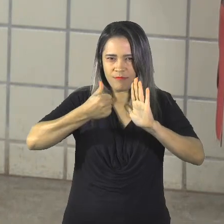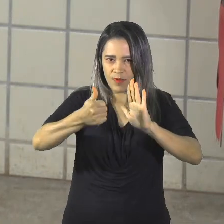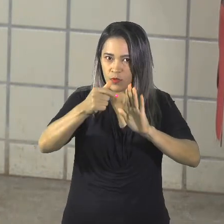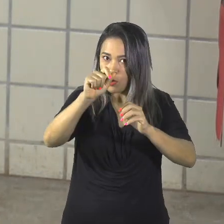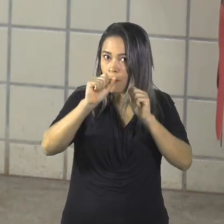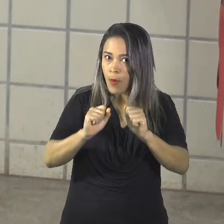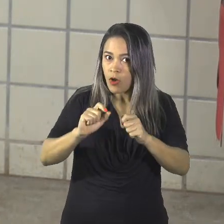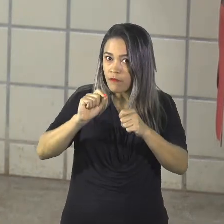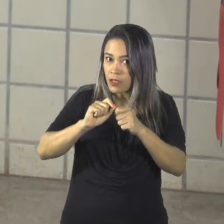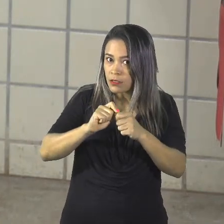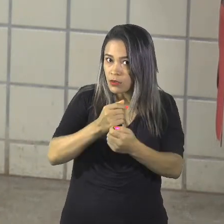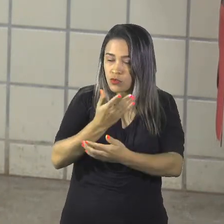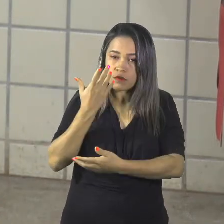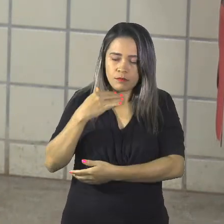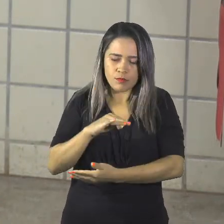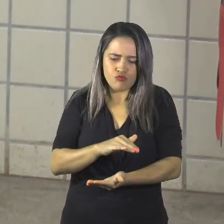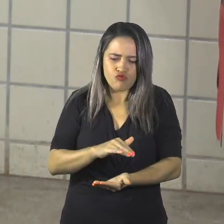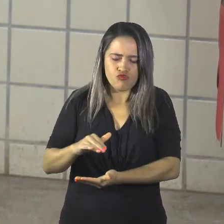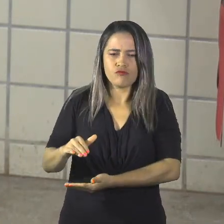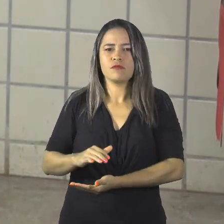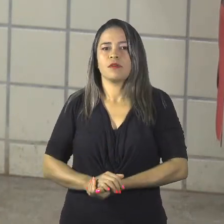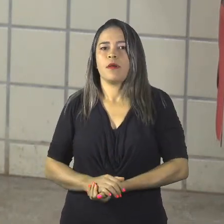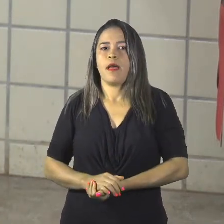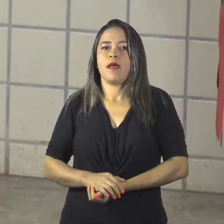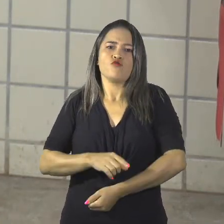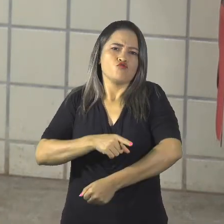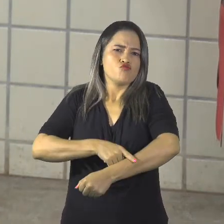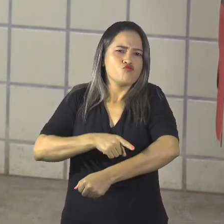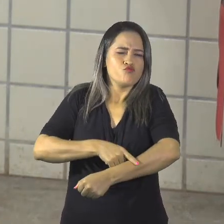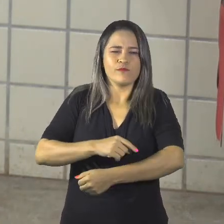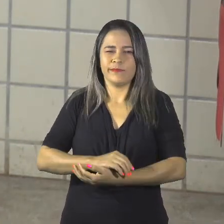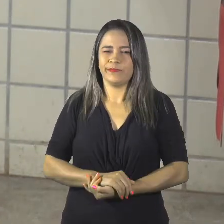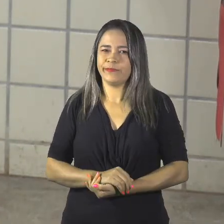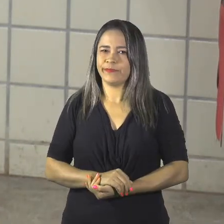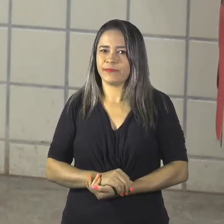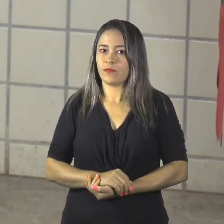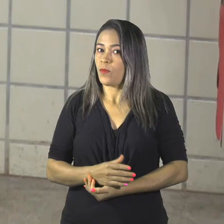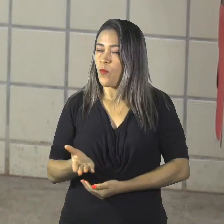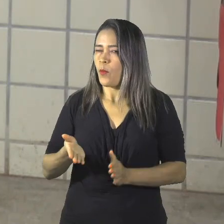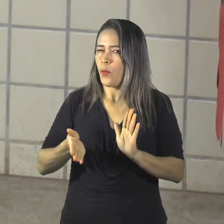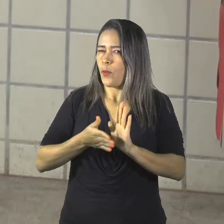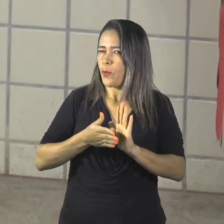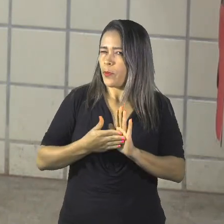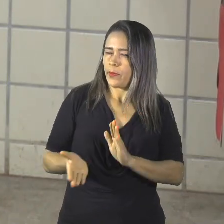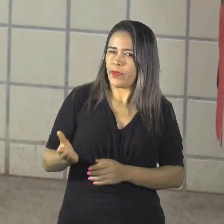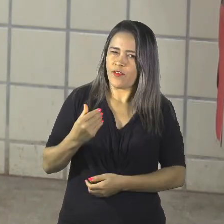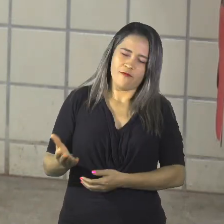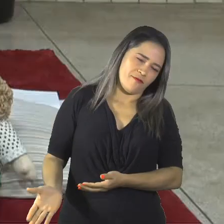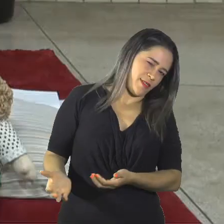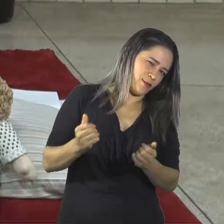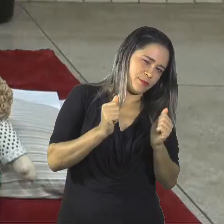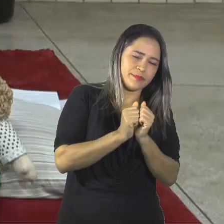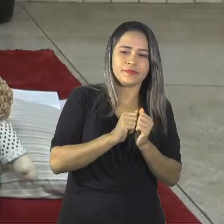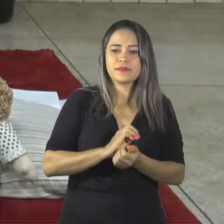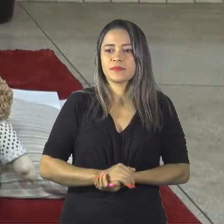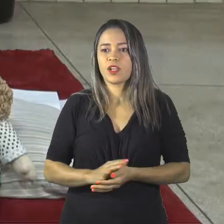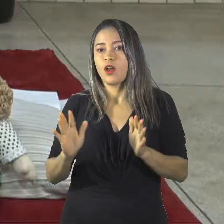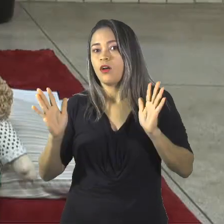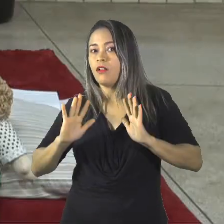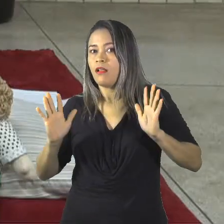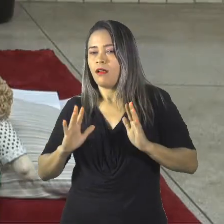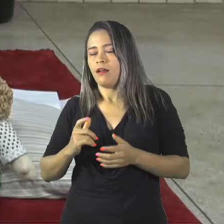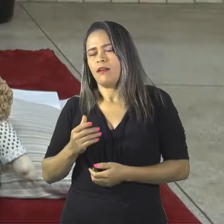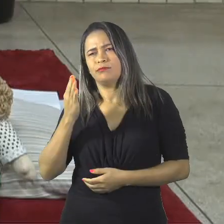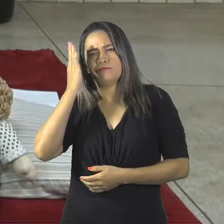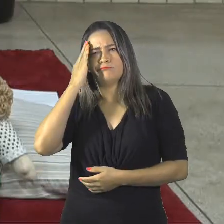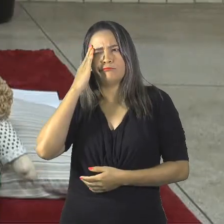criança bem pequena. São as crianças do Maternal 1. Vamos conhecer quais são essas propostas? Então venha comigo. Olá, eu sei